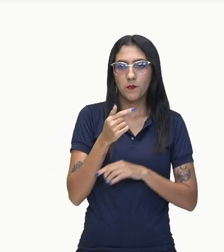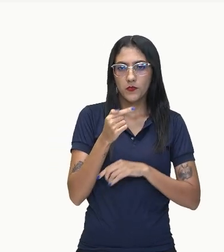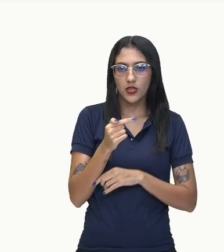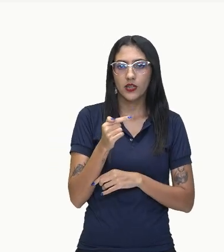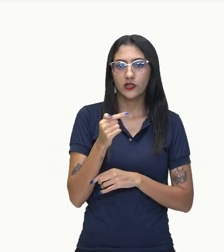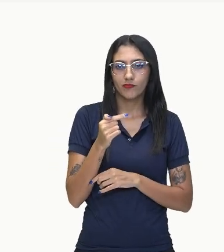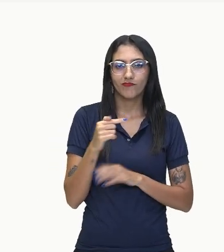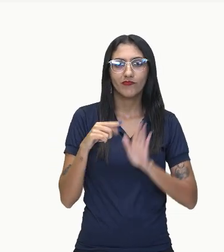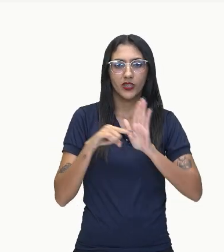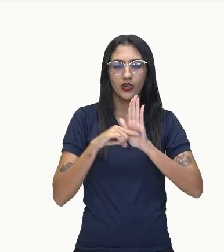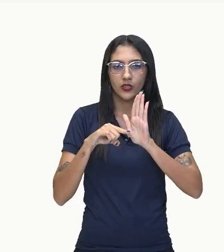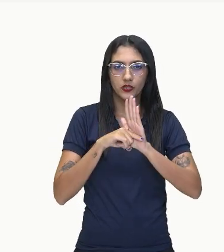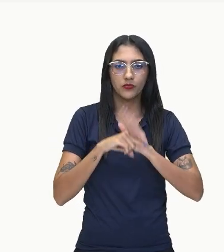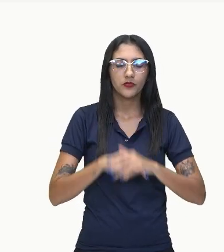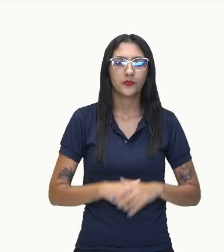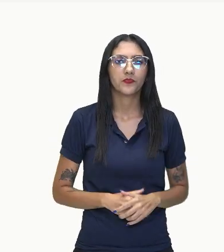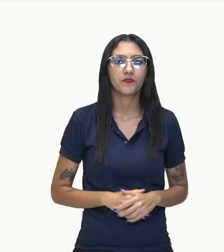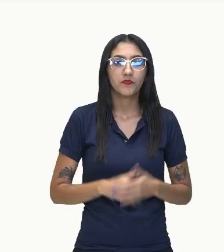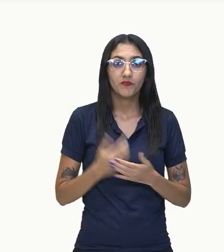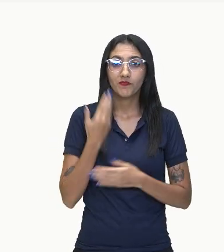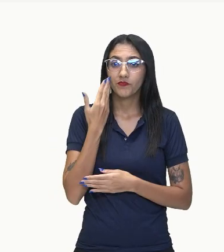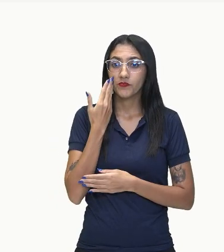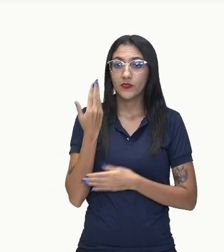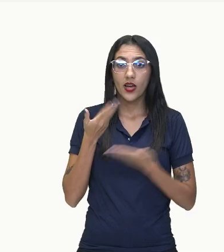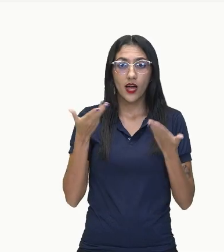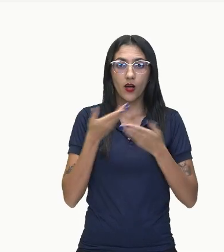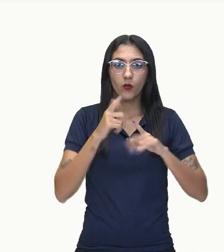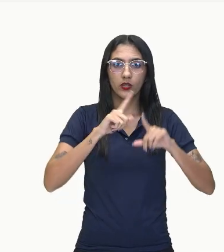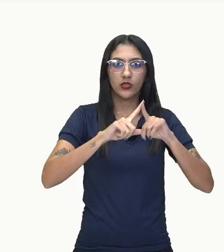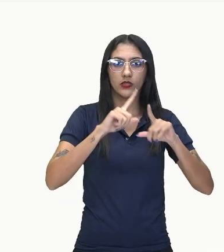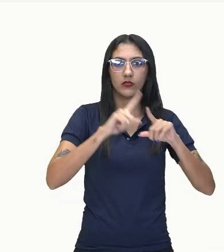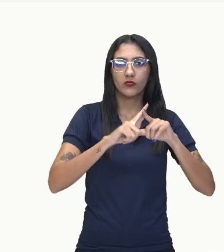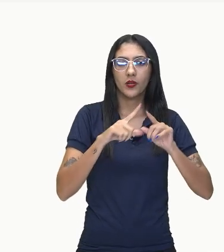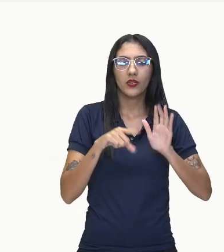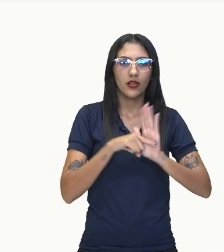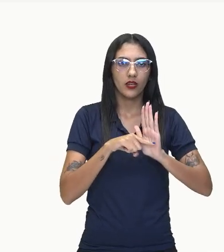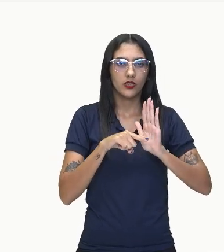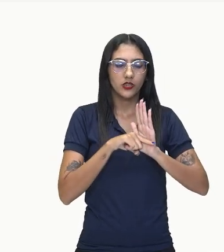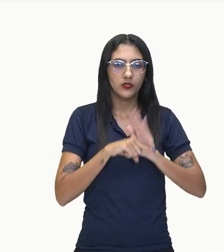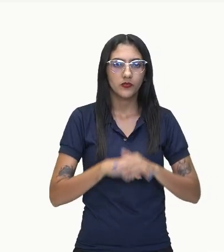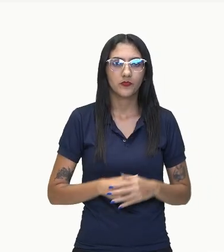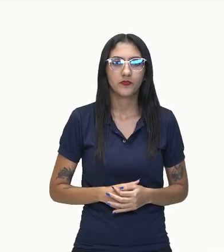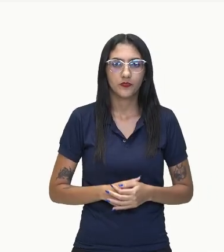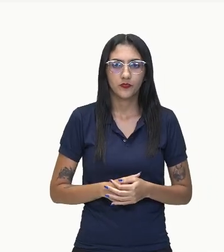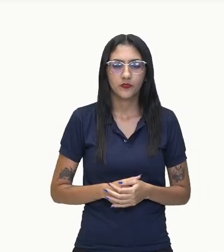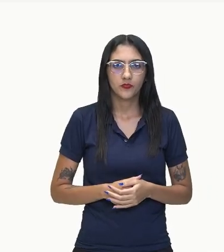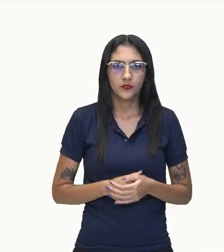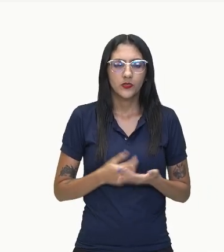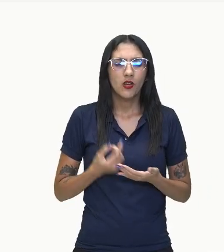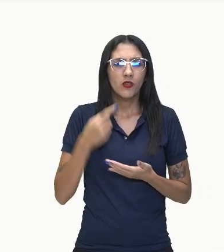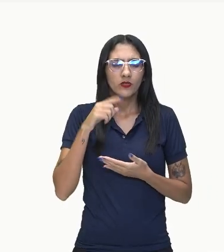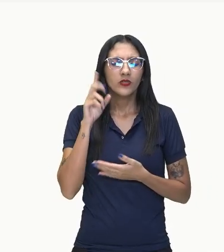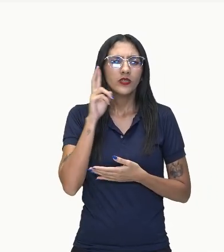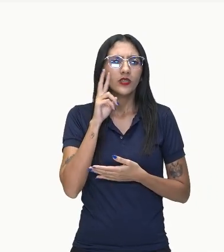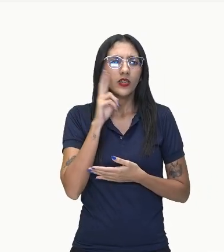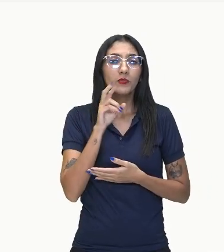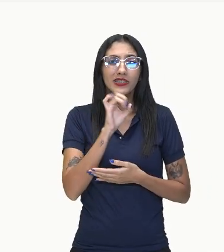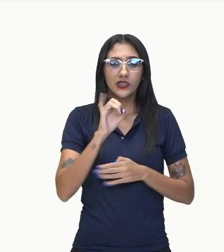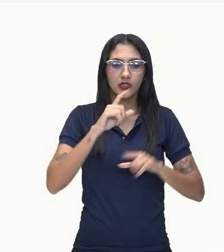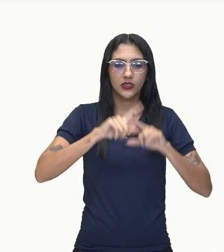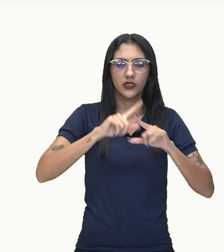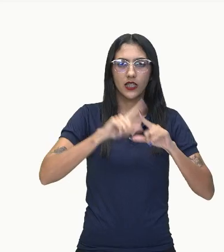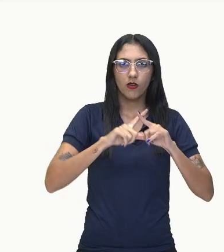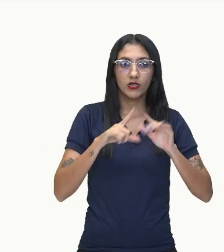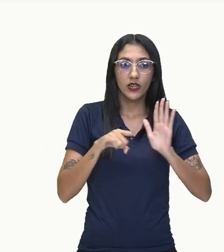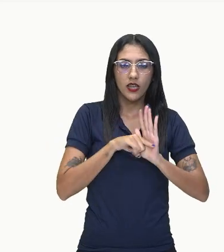Então, a gente obteve aqui um delta negativo, um delta menor do que zero. O que acontece quando a gente tem um delta menor